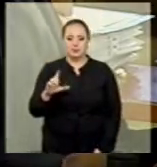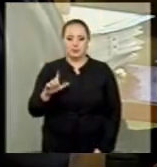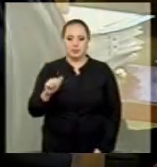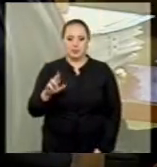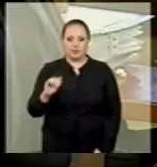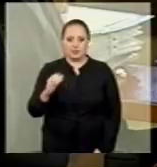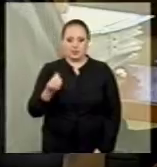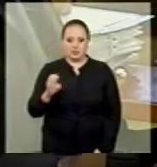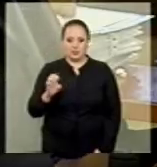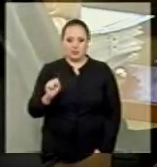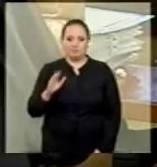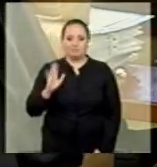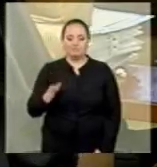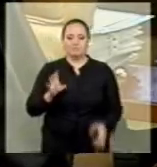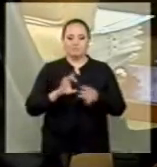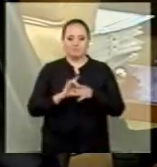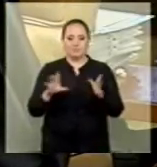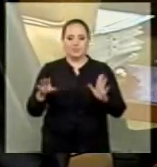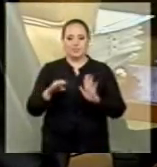foi liberado para a pauta,